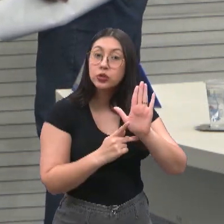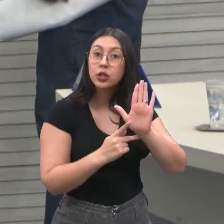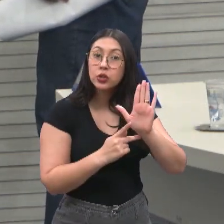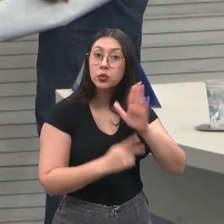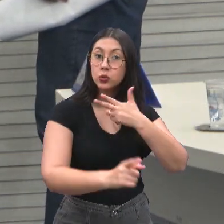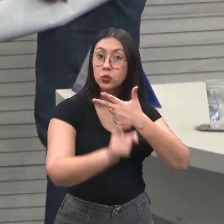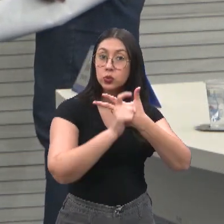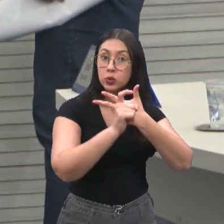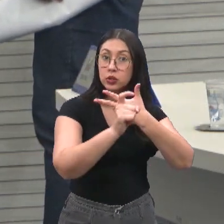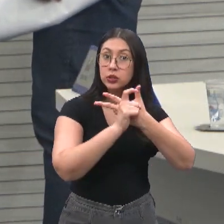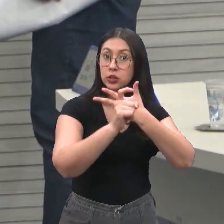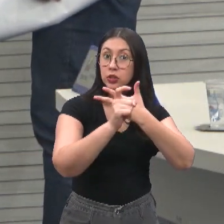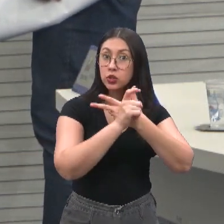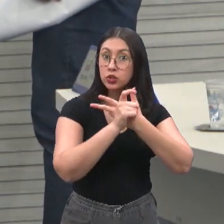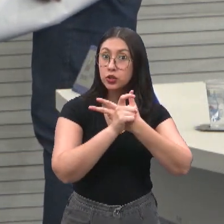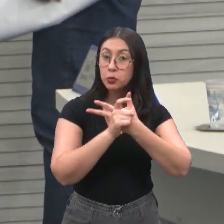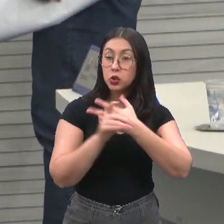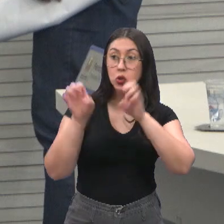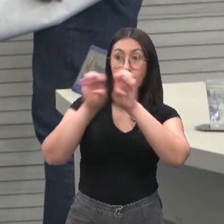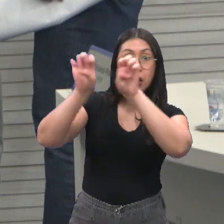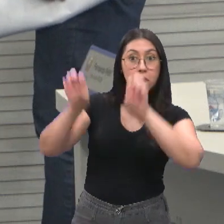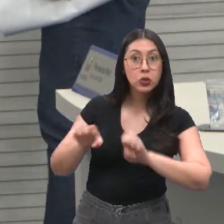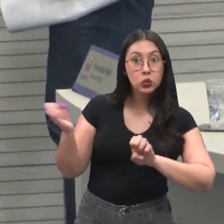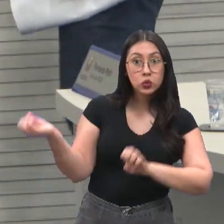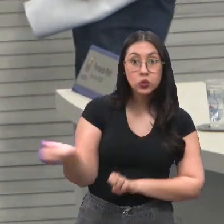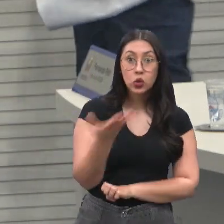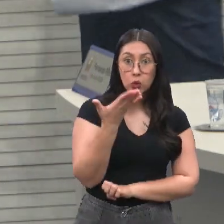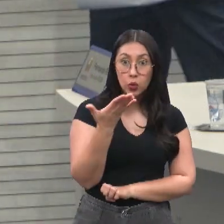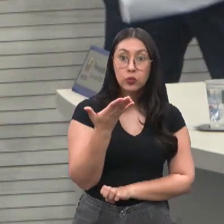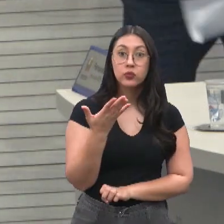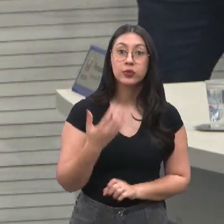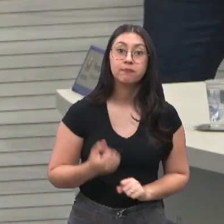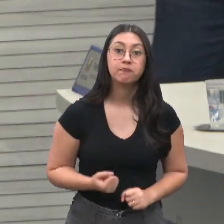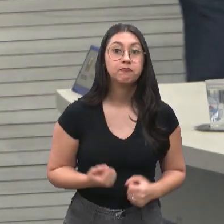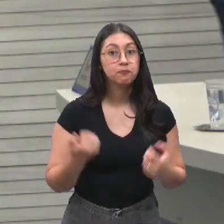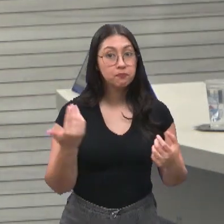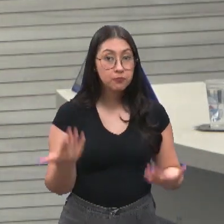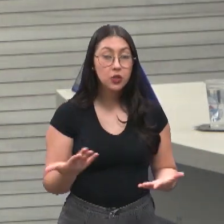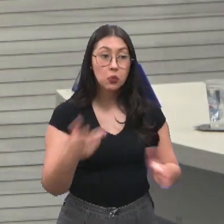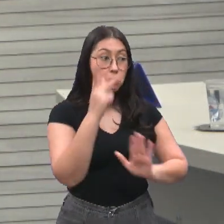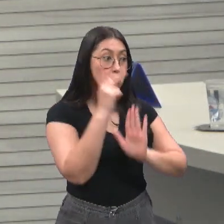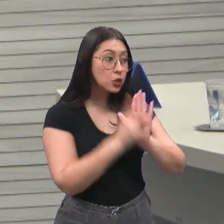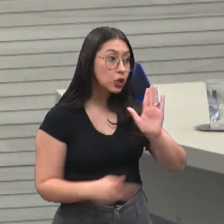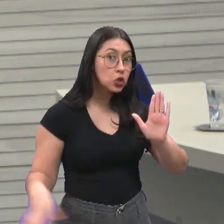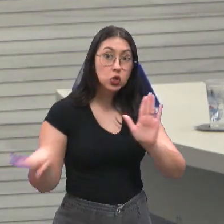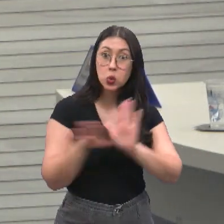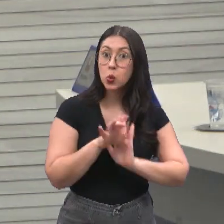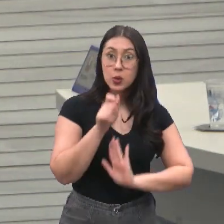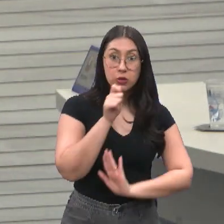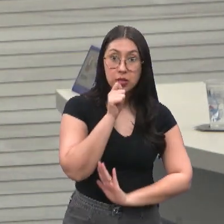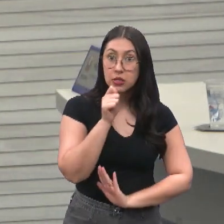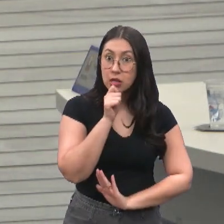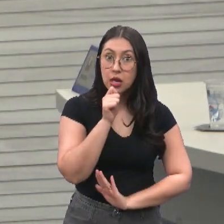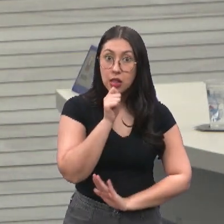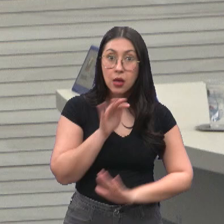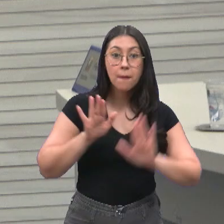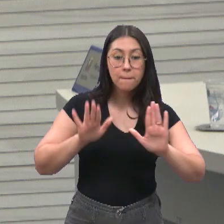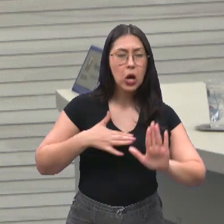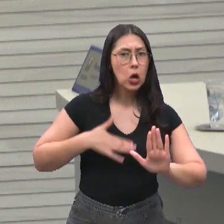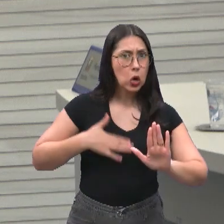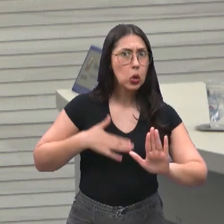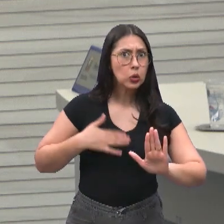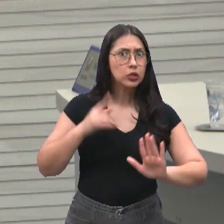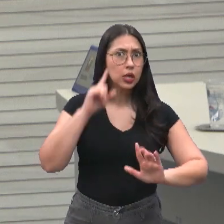Executivo, de uma nova estruturação para o Instituto. Ainda o projeto não chegou para a gente, eu gostei de algumas ideias, né,